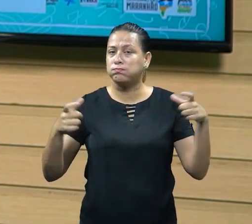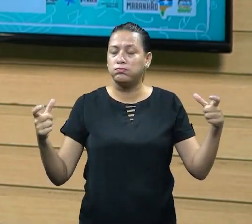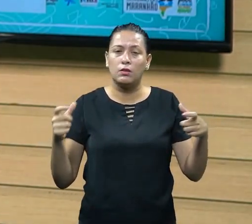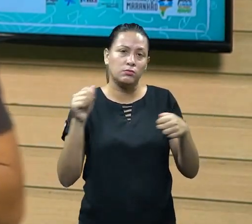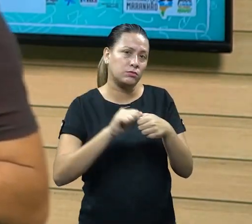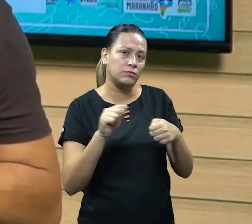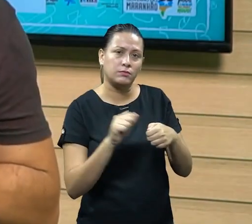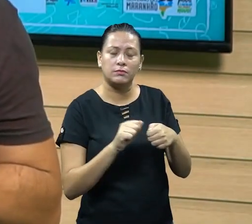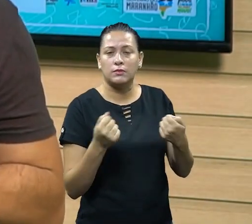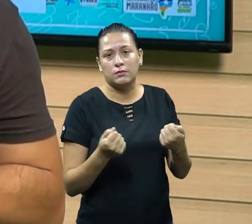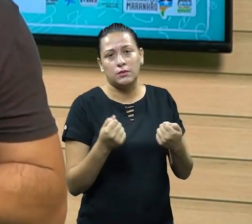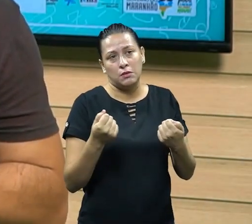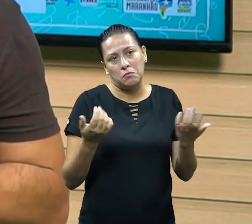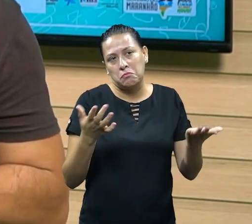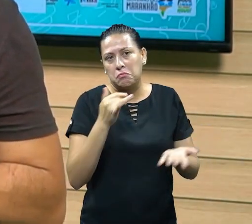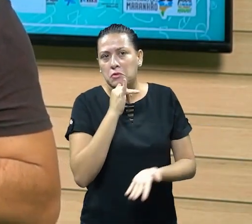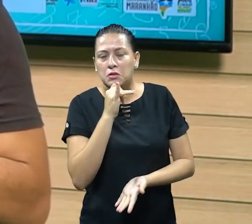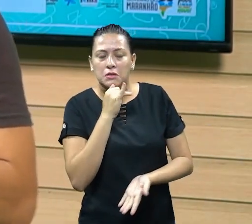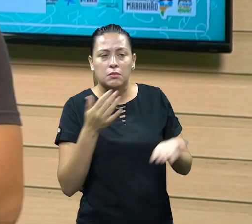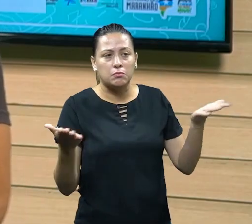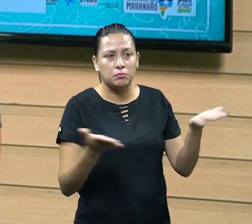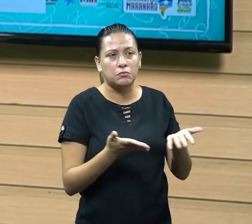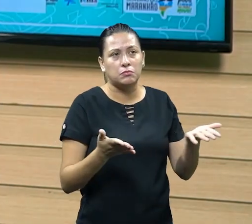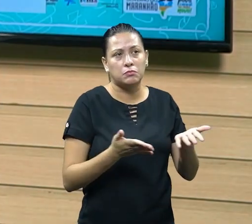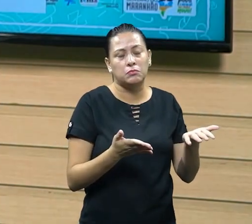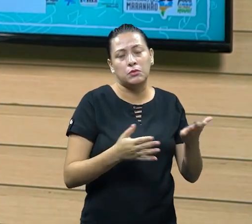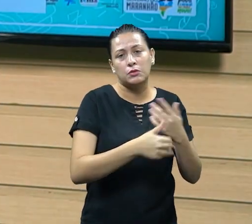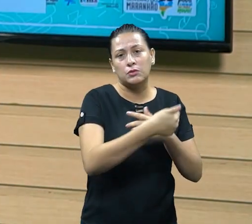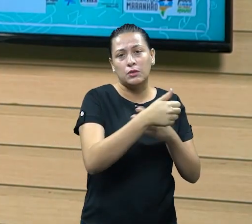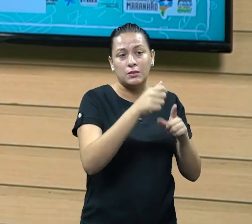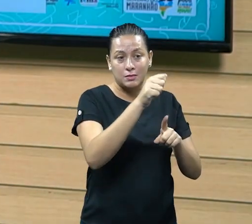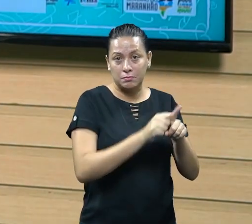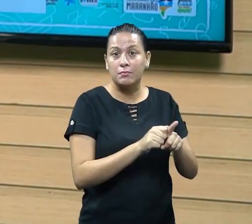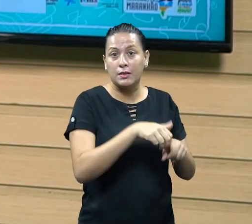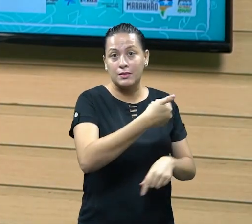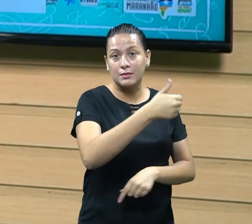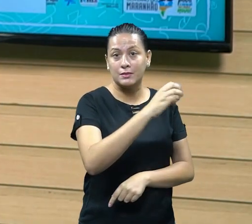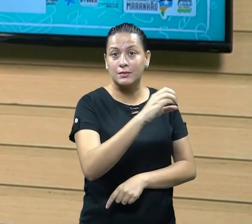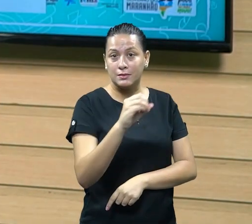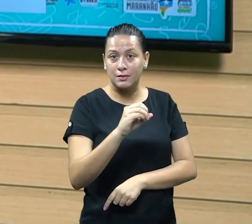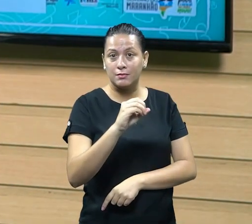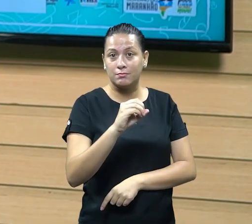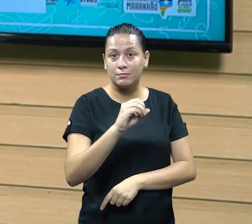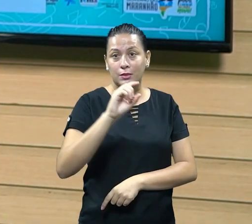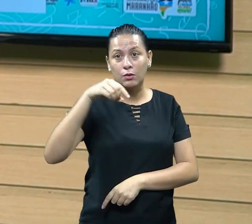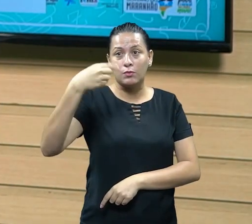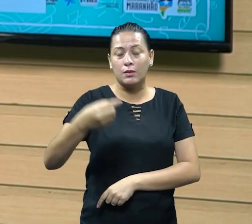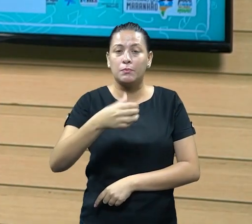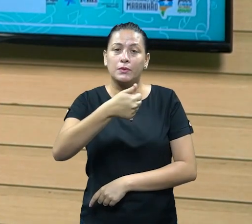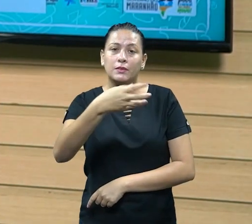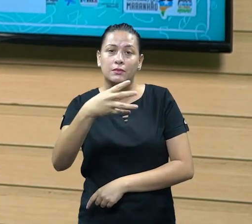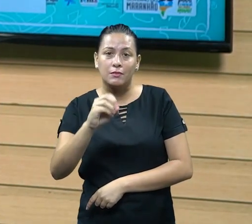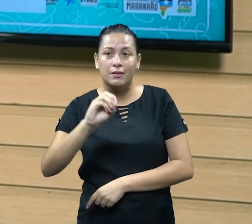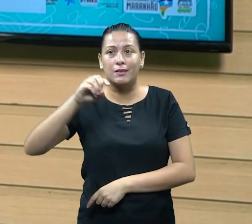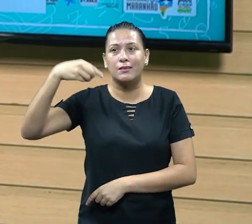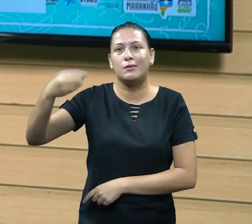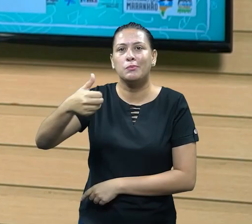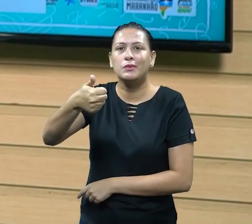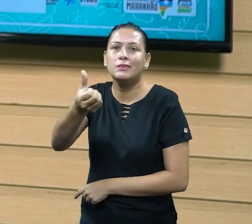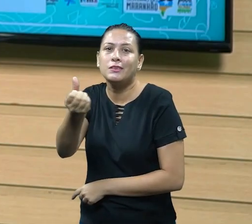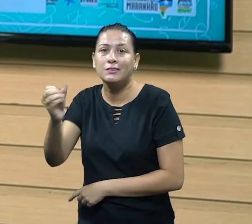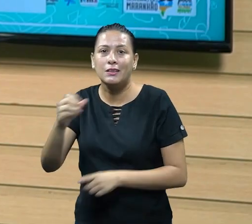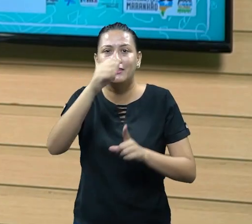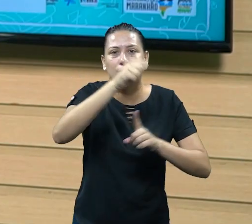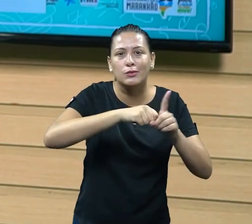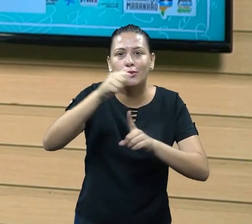Então, se esse mês eu produzir 100, mês que vem eu vou produzir 120, depois 140, depois 160. Ou seja, de